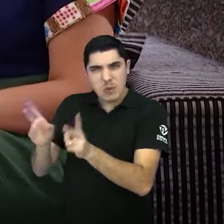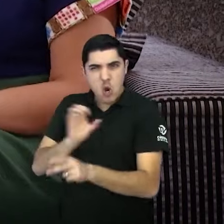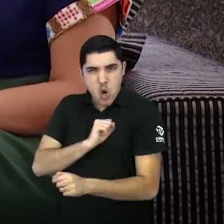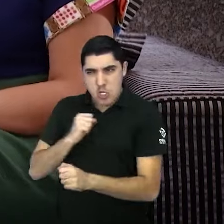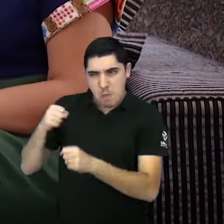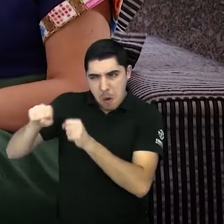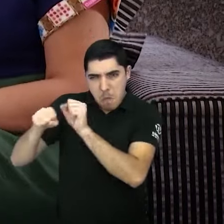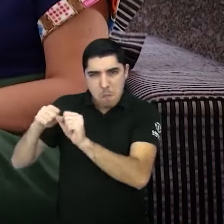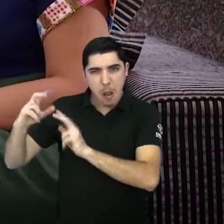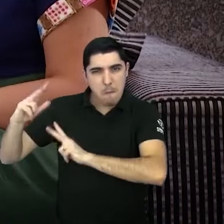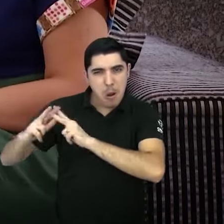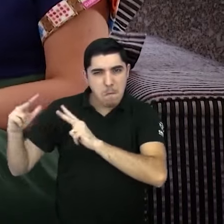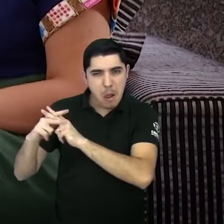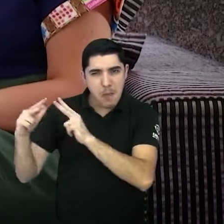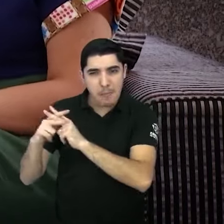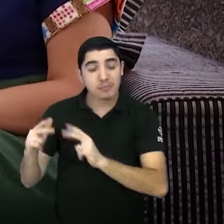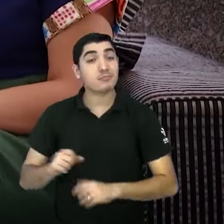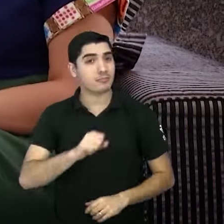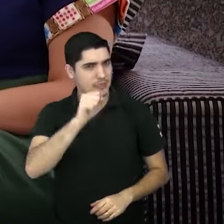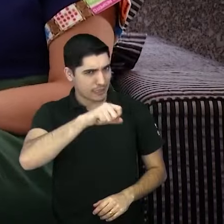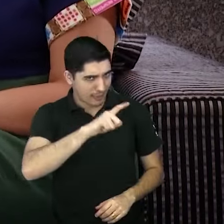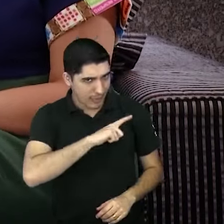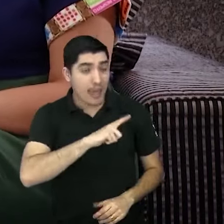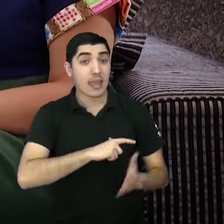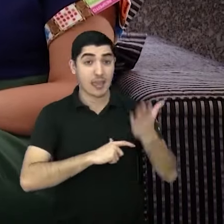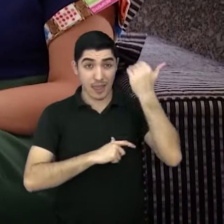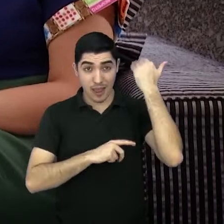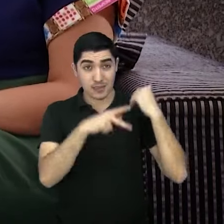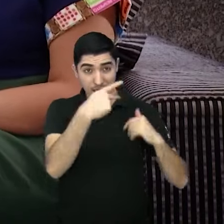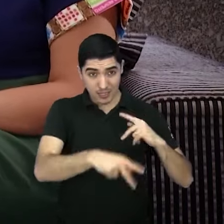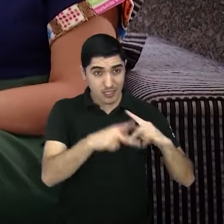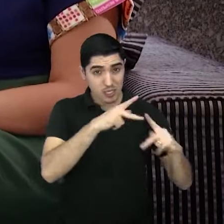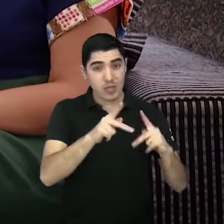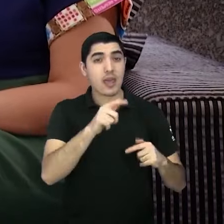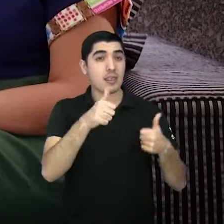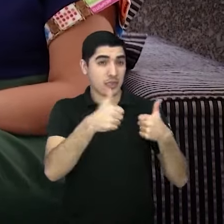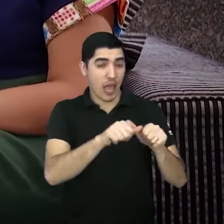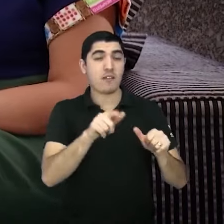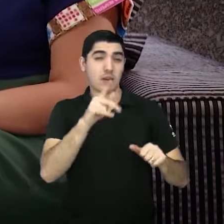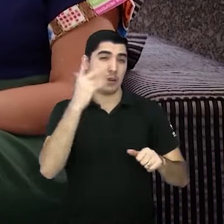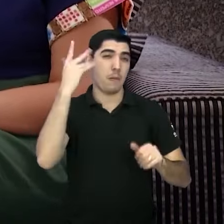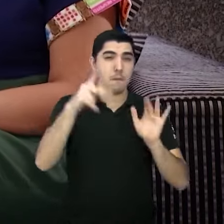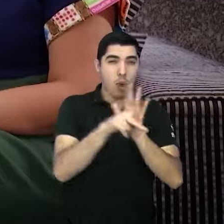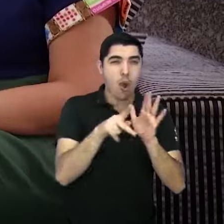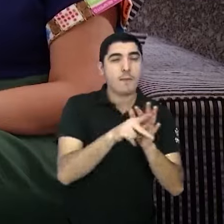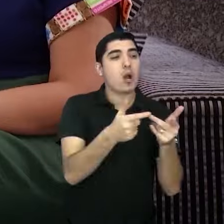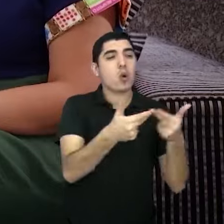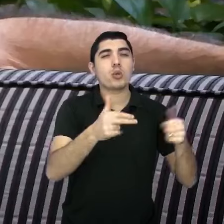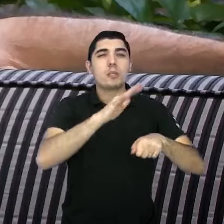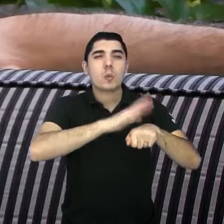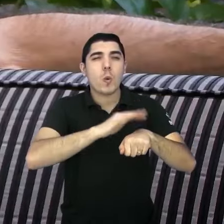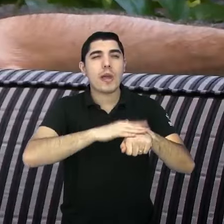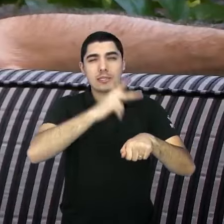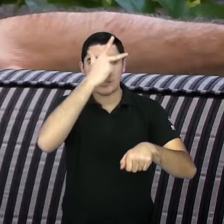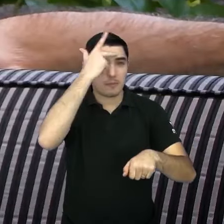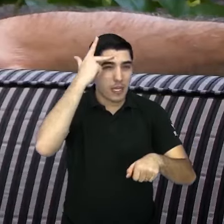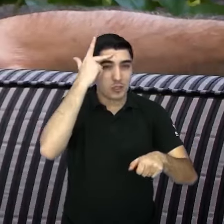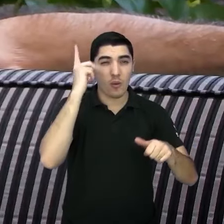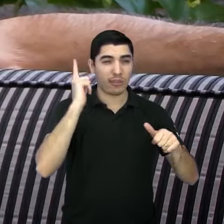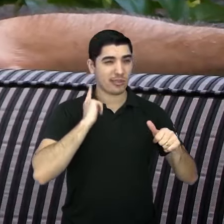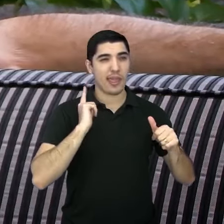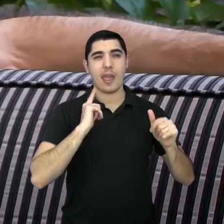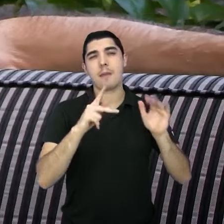Tinha, mas ao mesmo tempo, como São José ainda estava naquela fase sanatorial no auge, não,